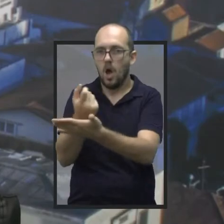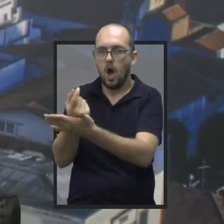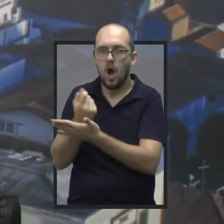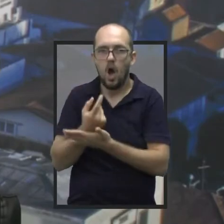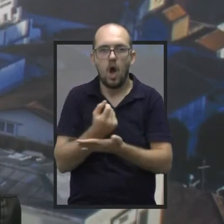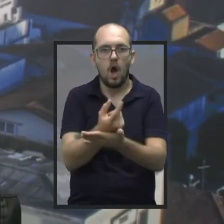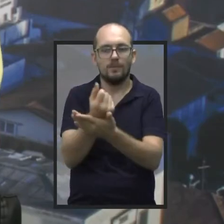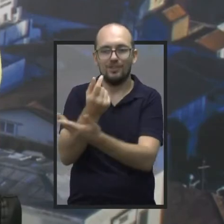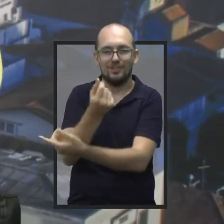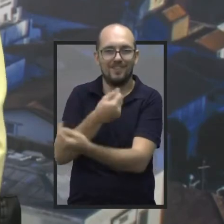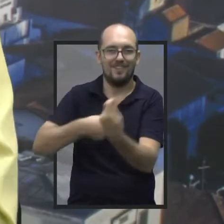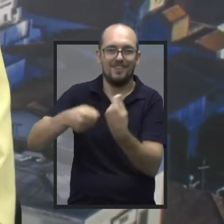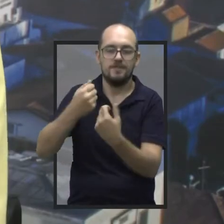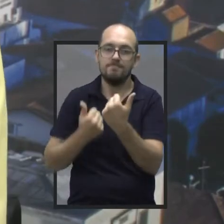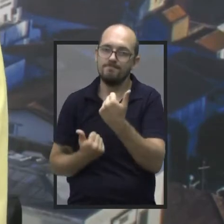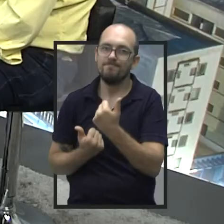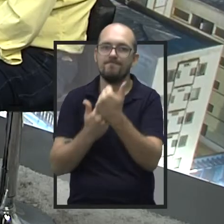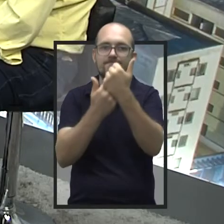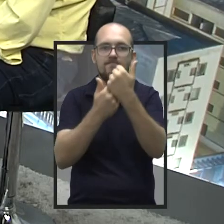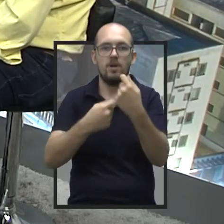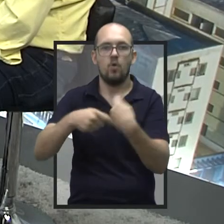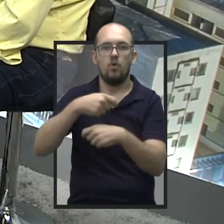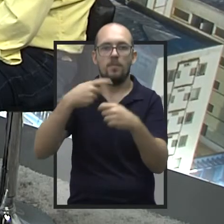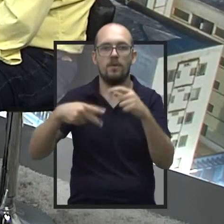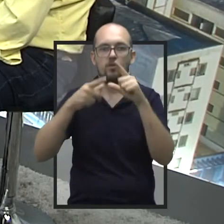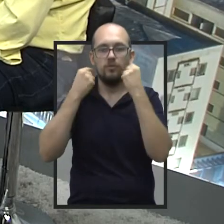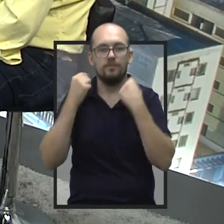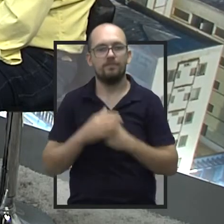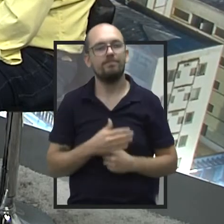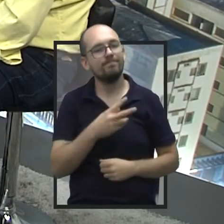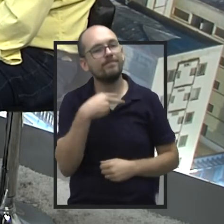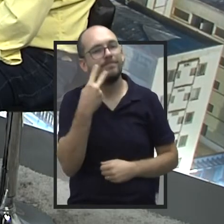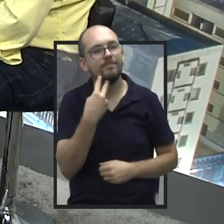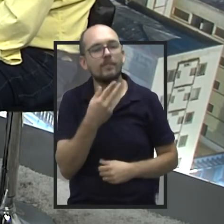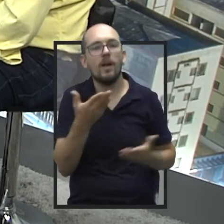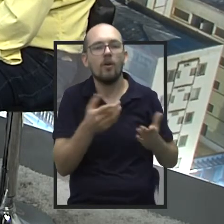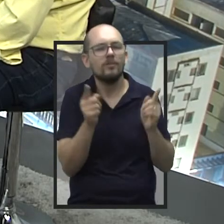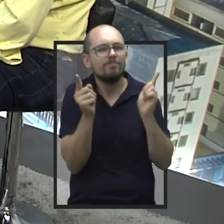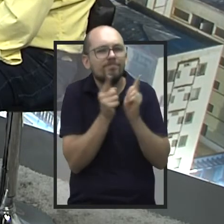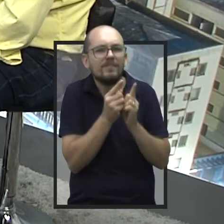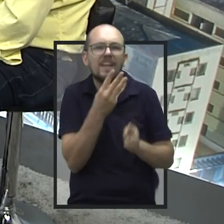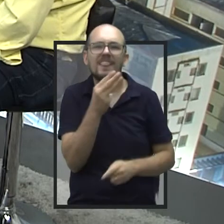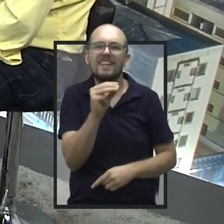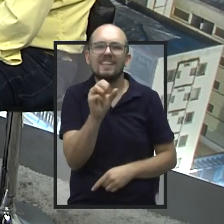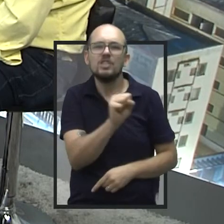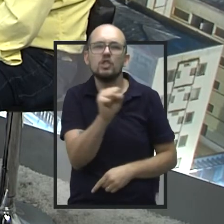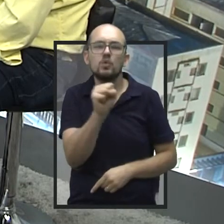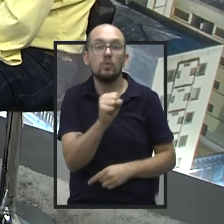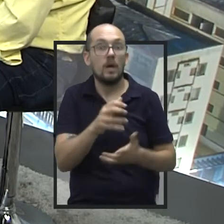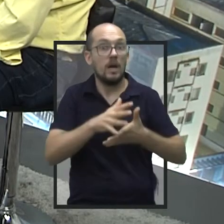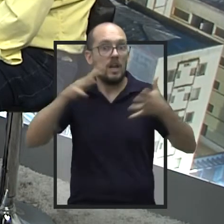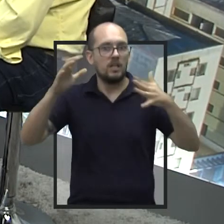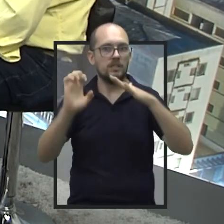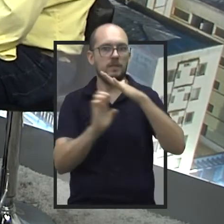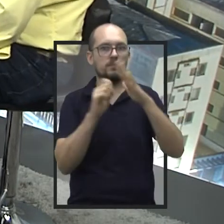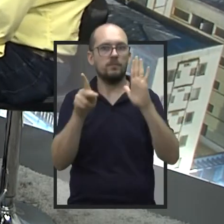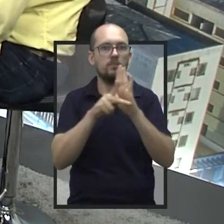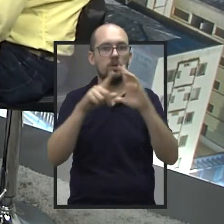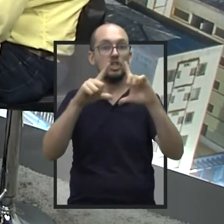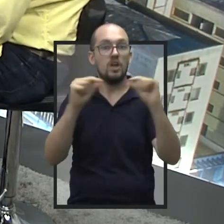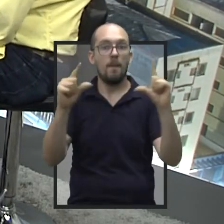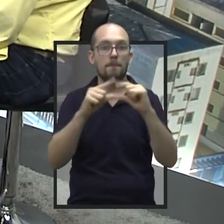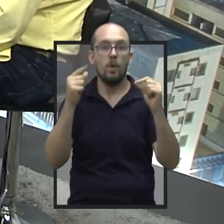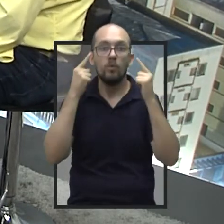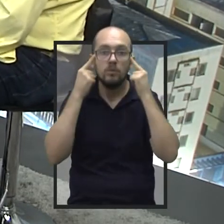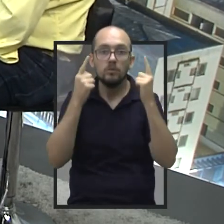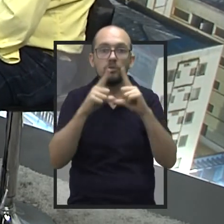tempo gastando e fortalecendo a nossa economia. Vereador, 30 segundos para o senhor falar de uma grande empresa japonesa que o senhor fez contato e está